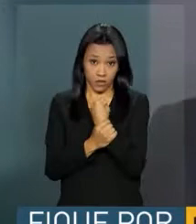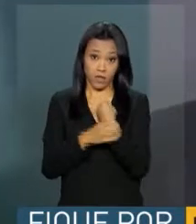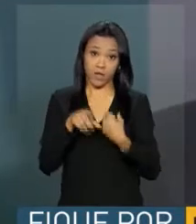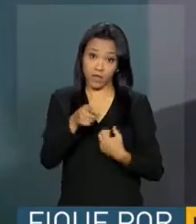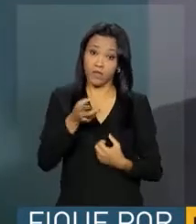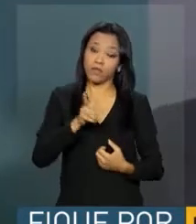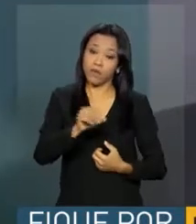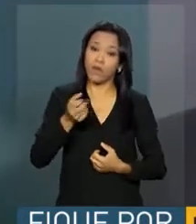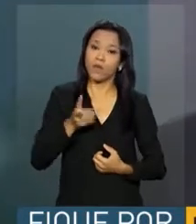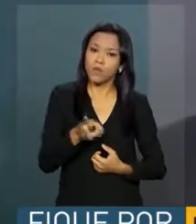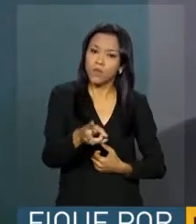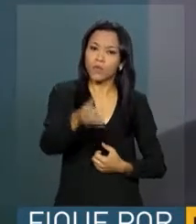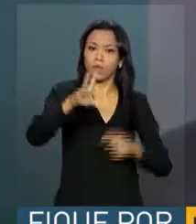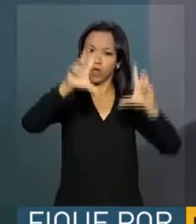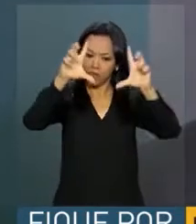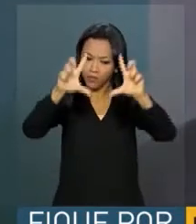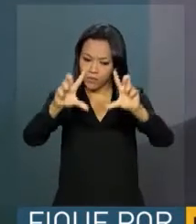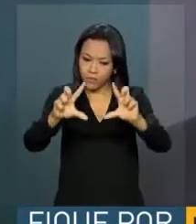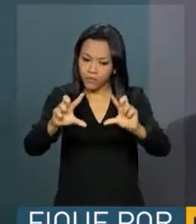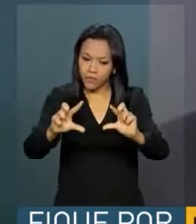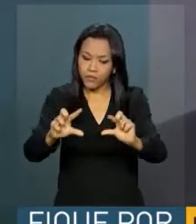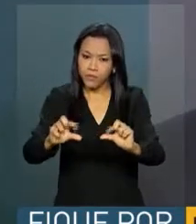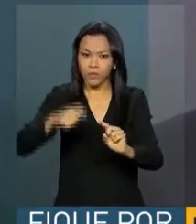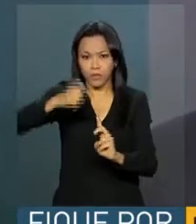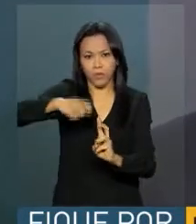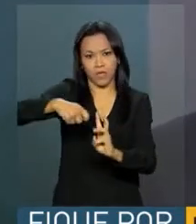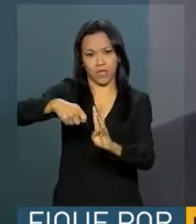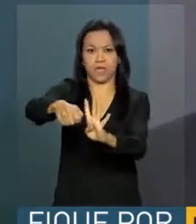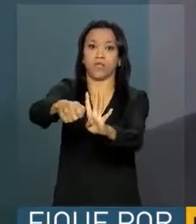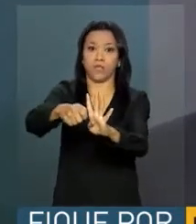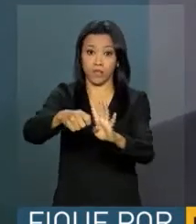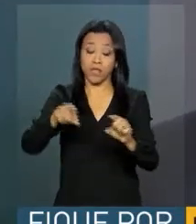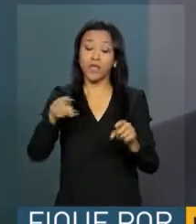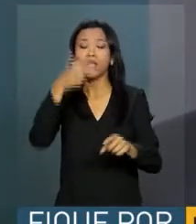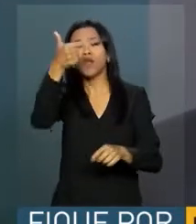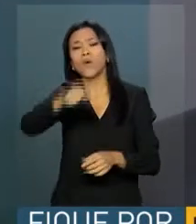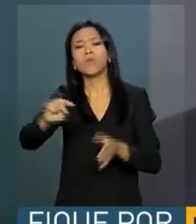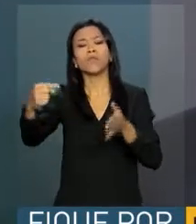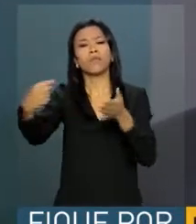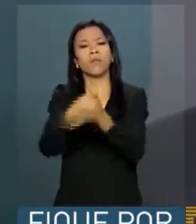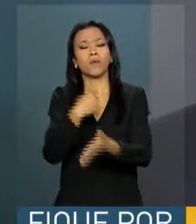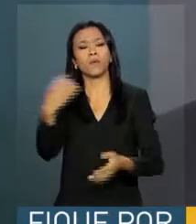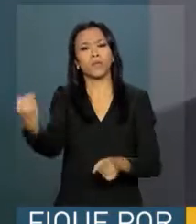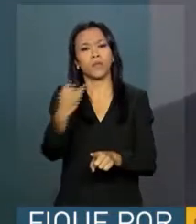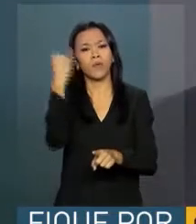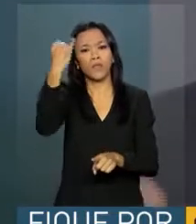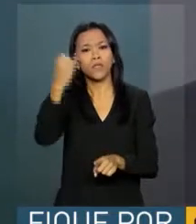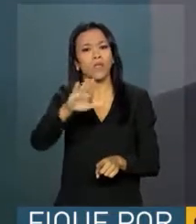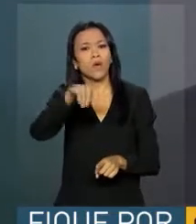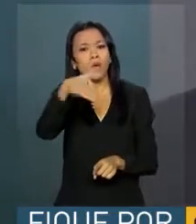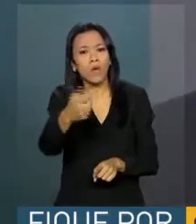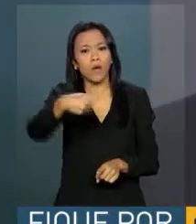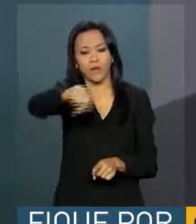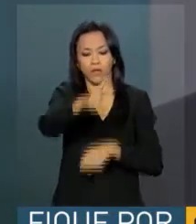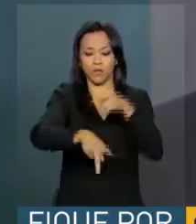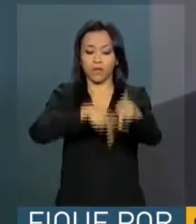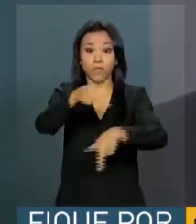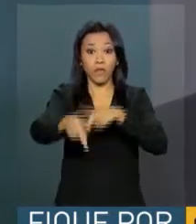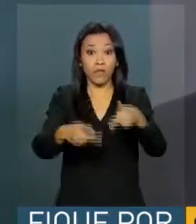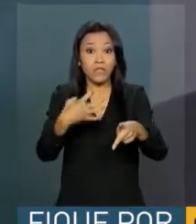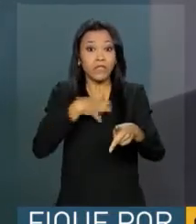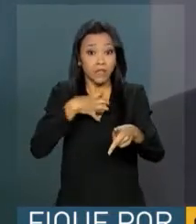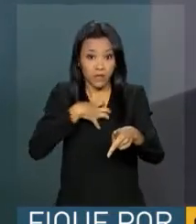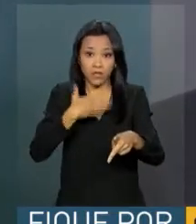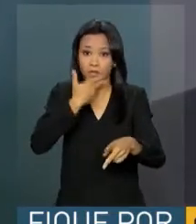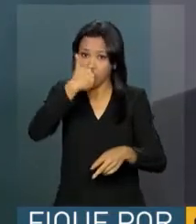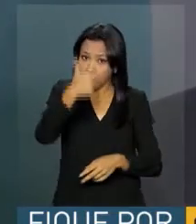continuar caindo nos próximos meses. E outra pergunta importante é essa: quando a população vai começar a sentir isso?